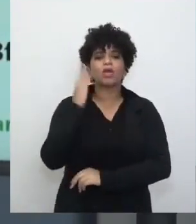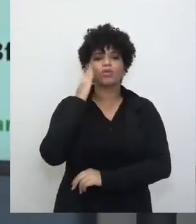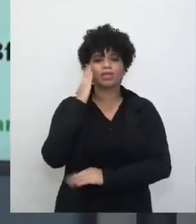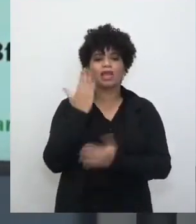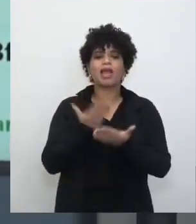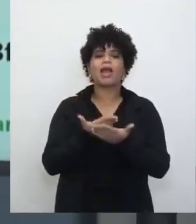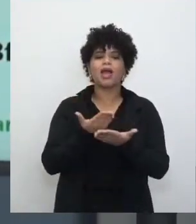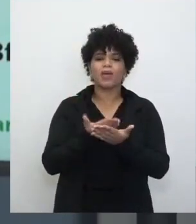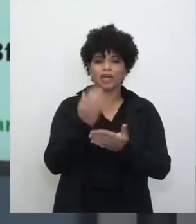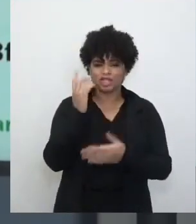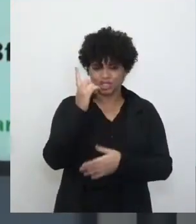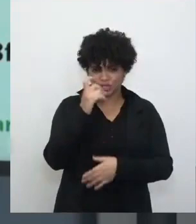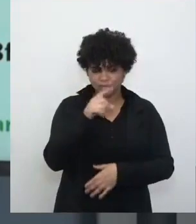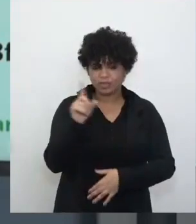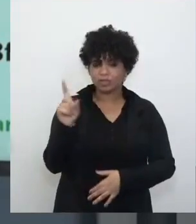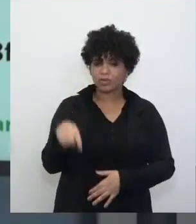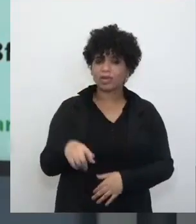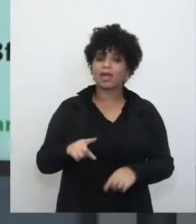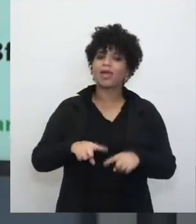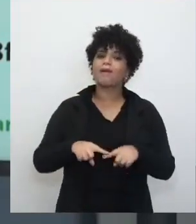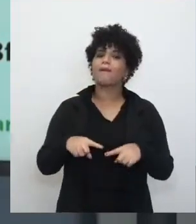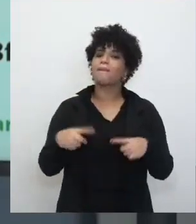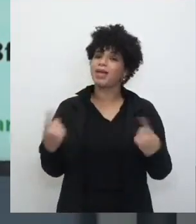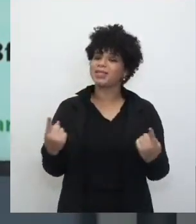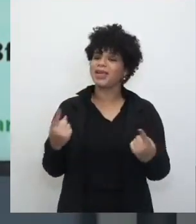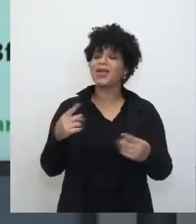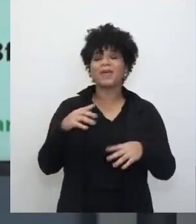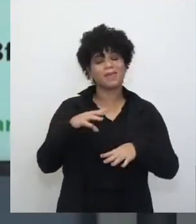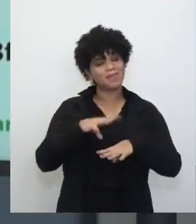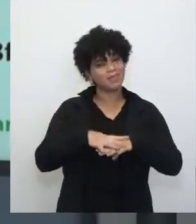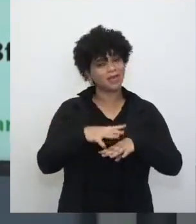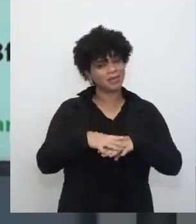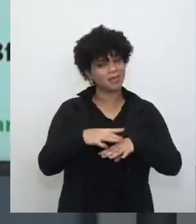foi difícil, mas, como eu digo, matemática é